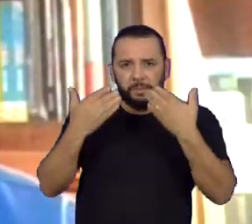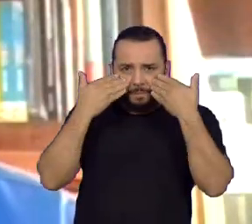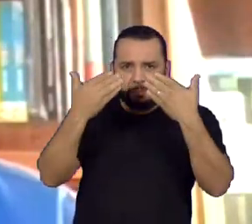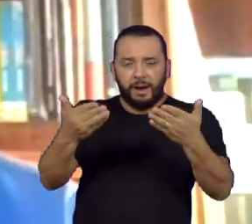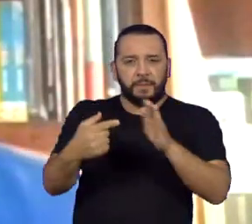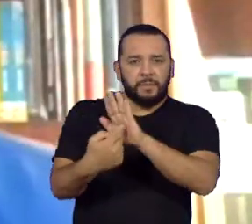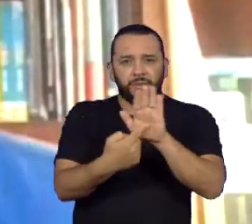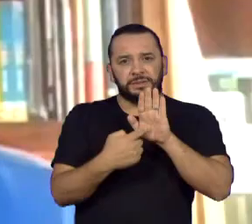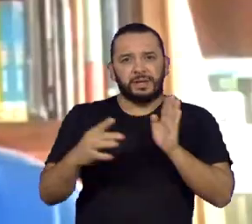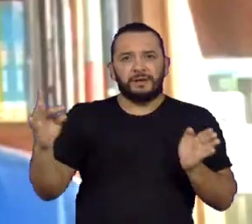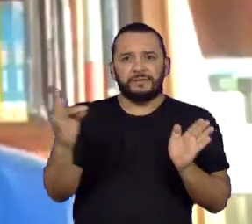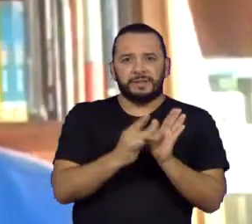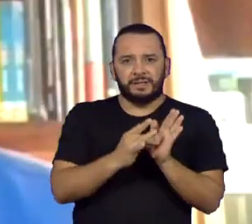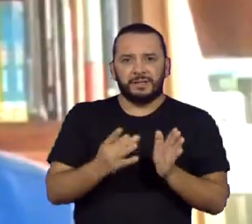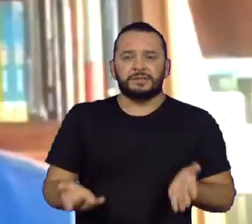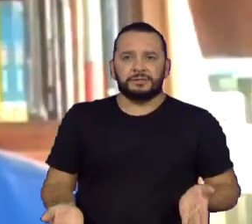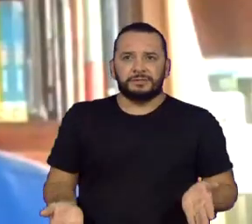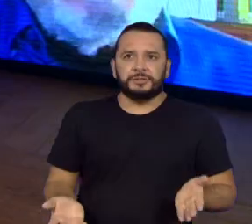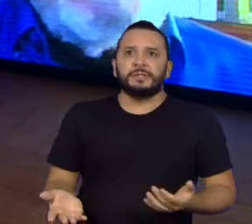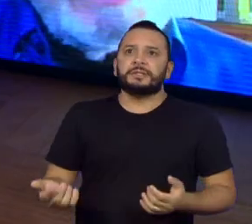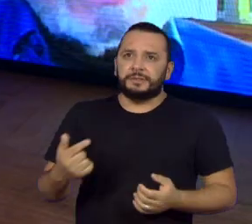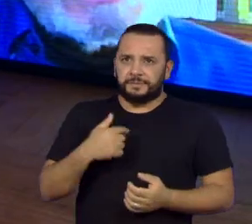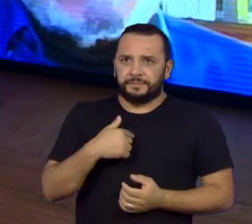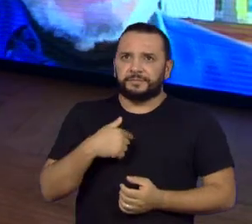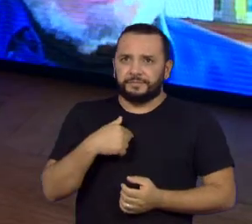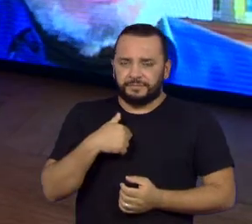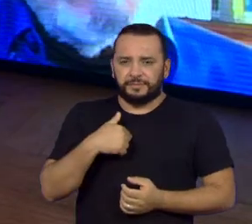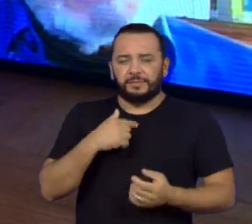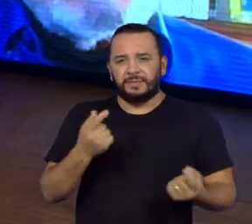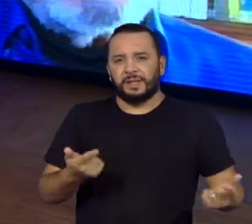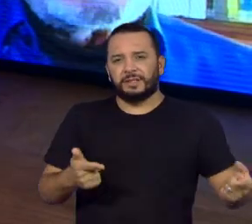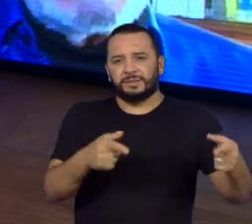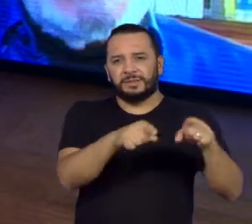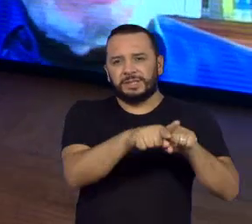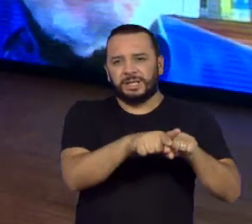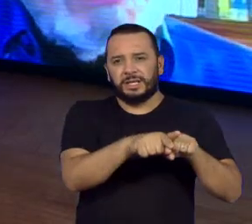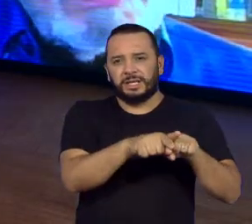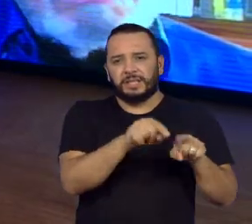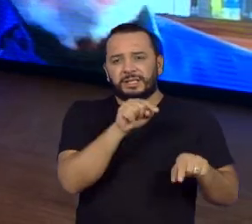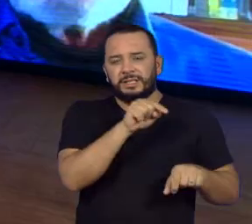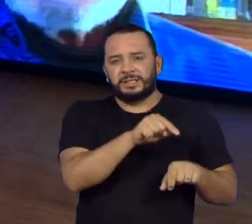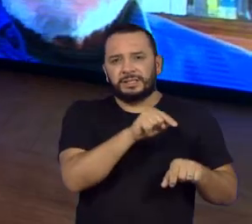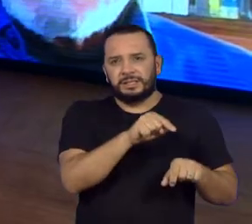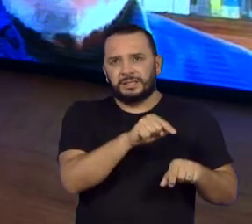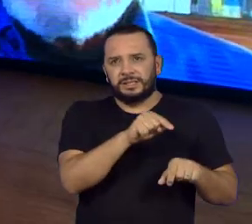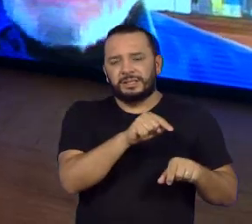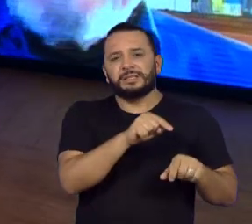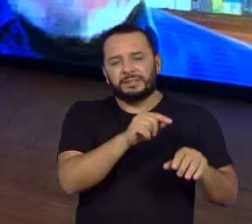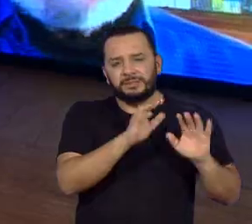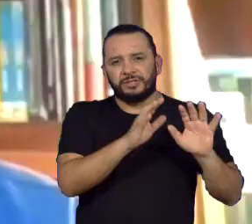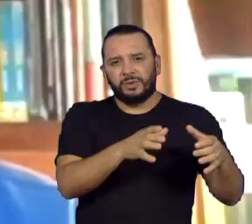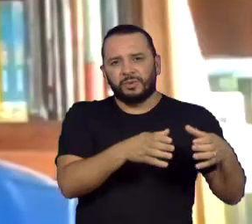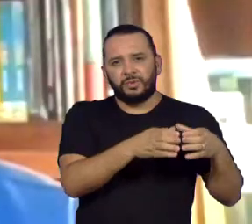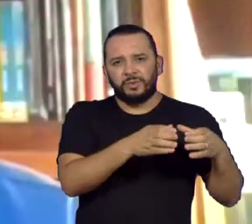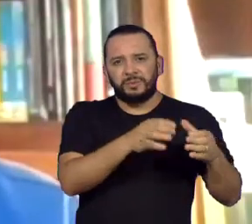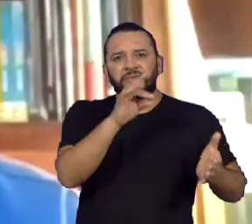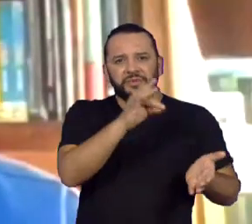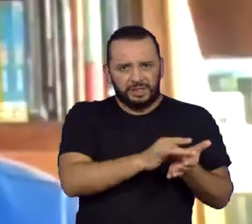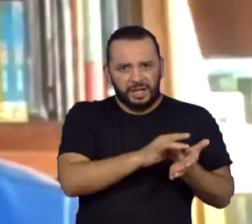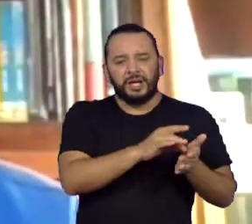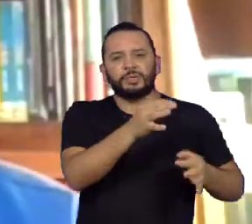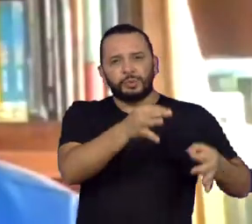verdade. E foi isso que eu fiz, né? Eu me associei com a verdade e